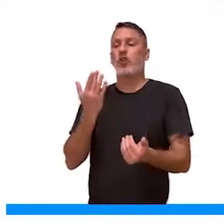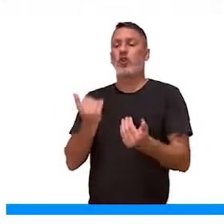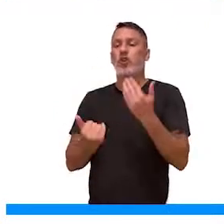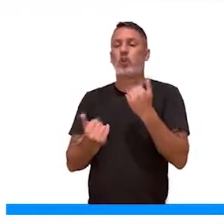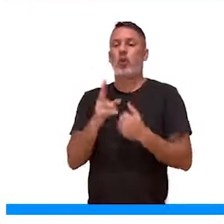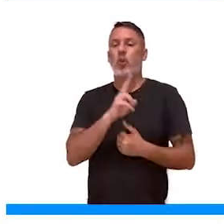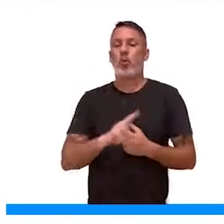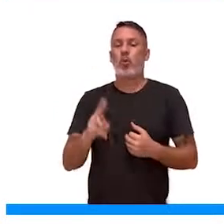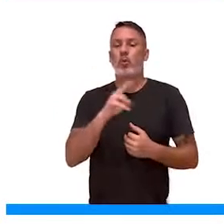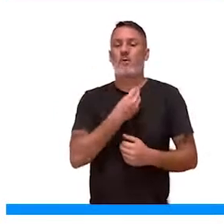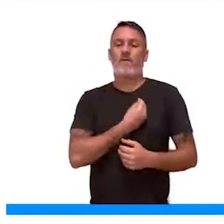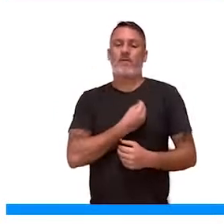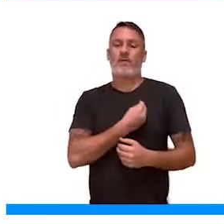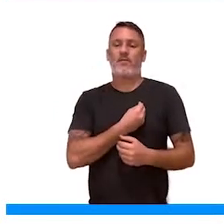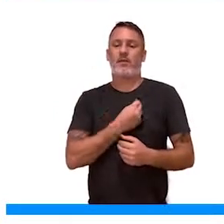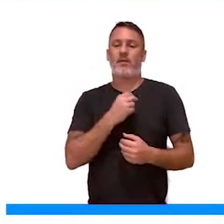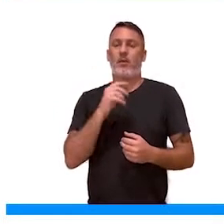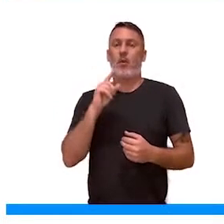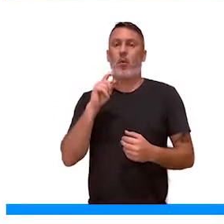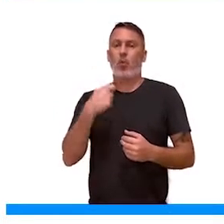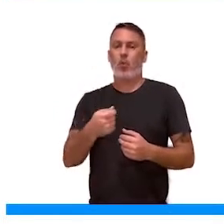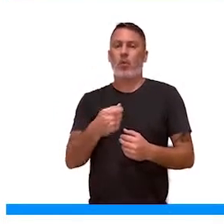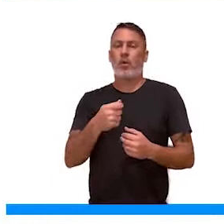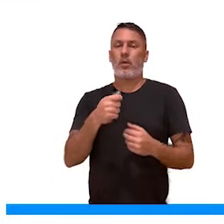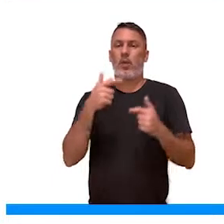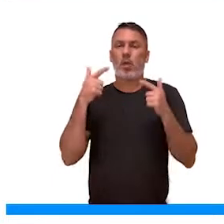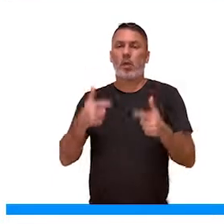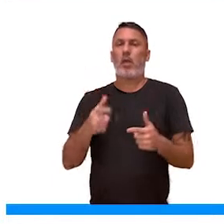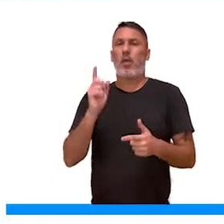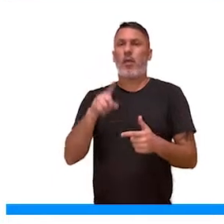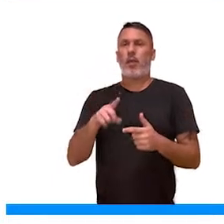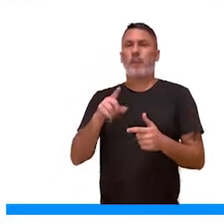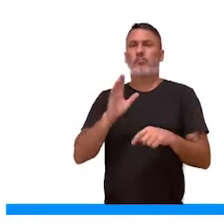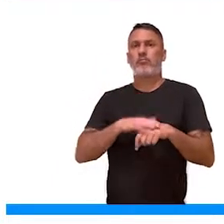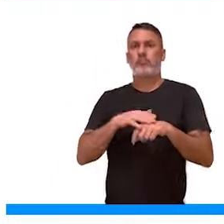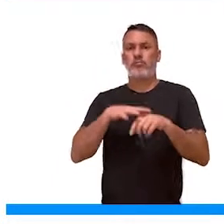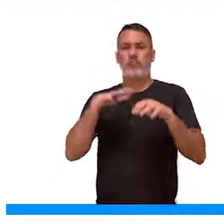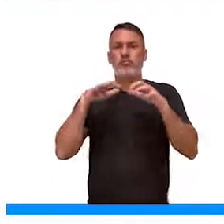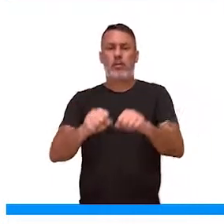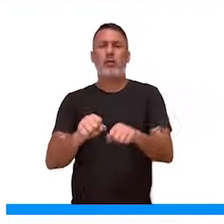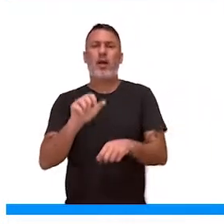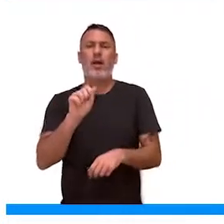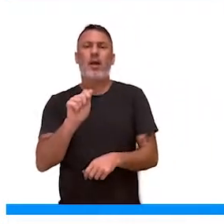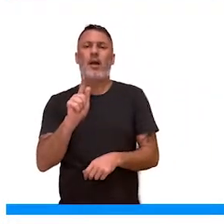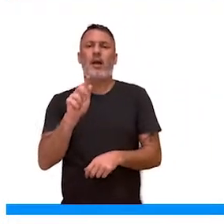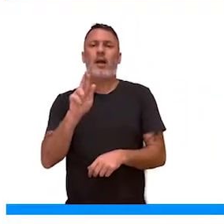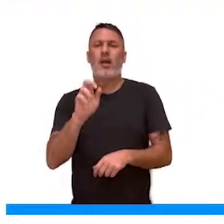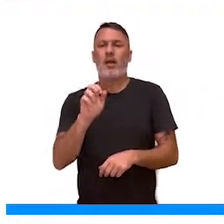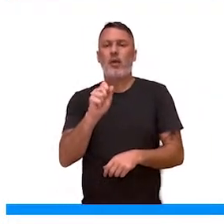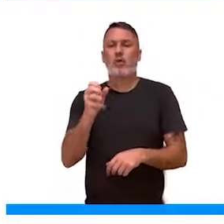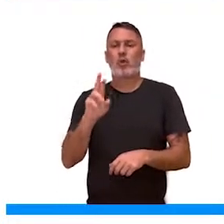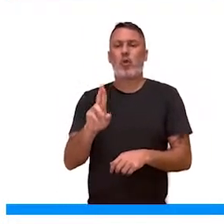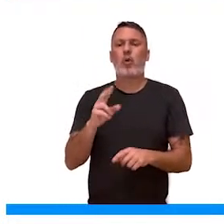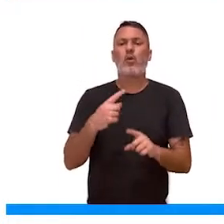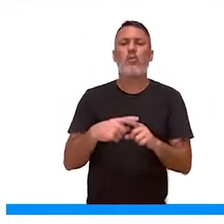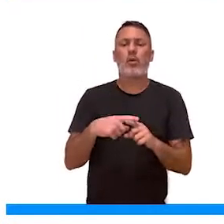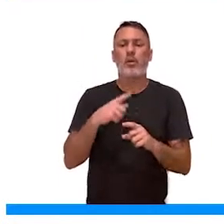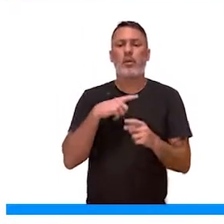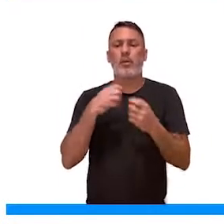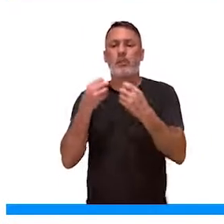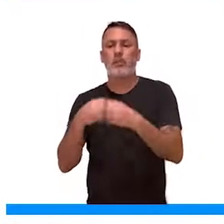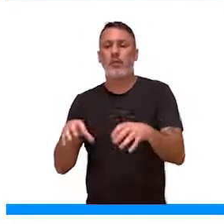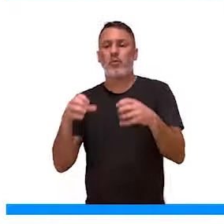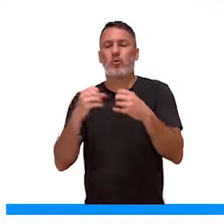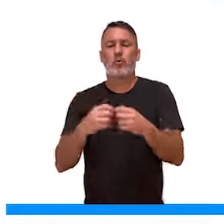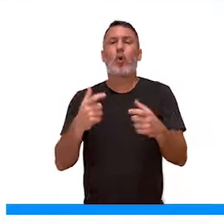os recursos necessários para a sua sobrevivência. Então, eles são considerados agressores. Por que isso? Porque eles